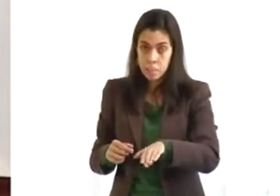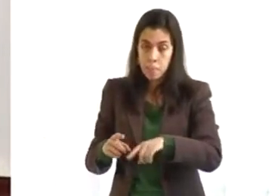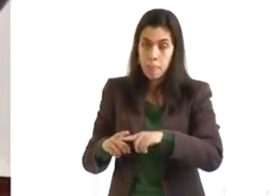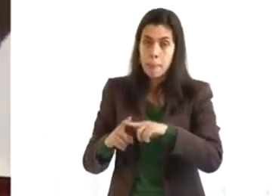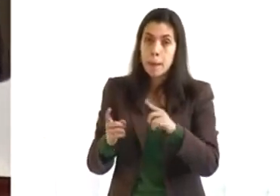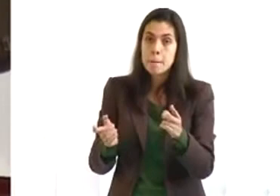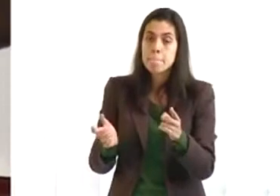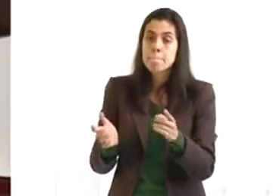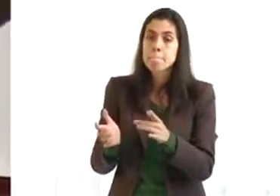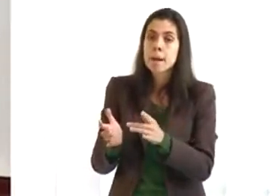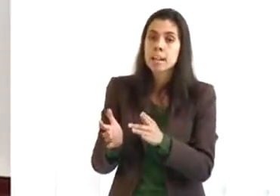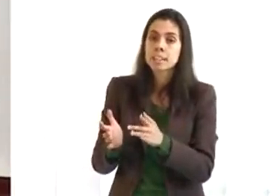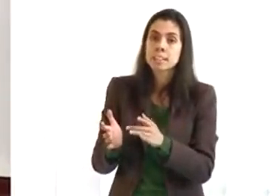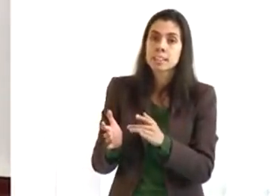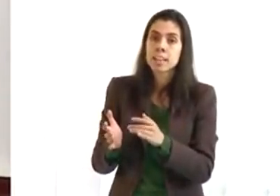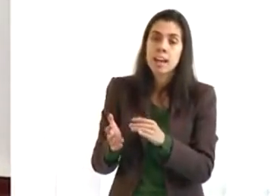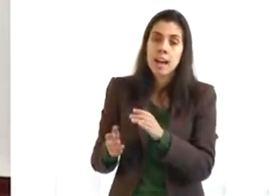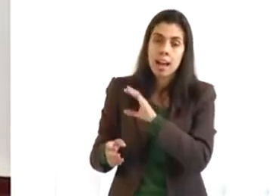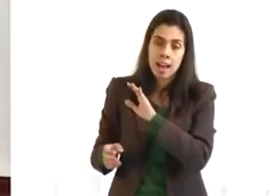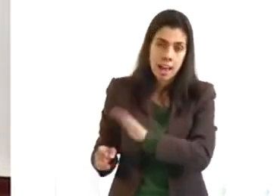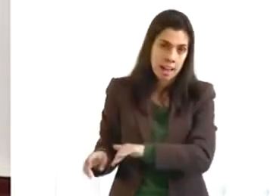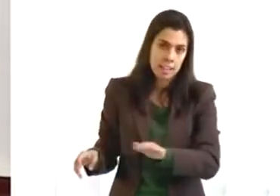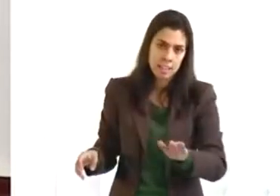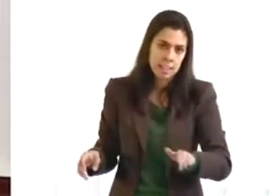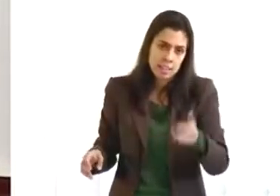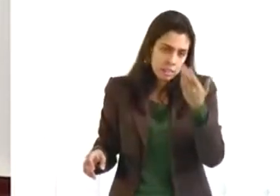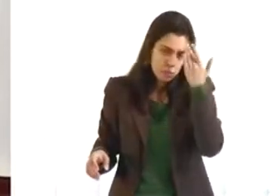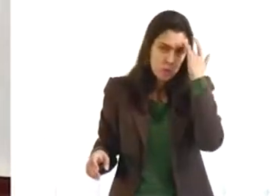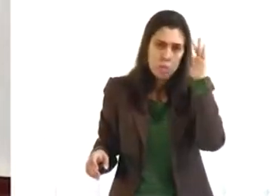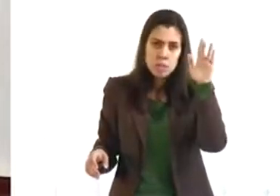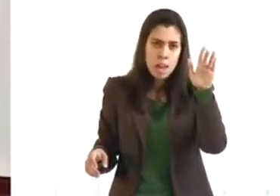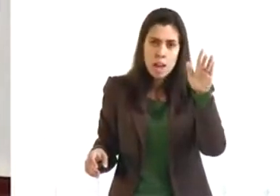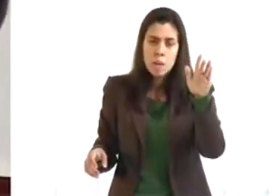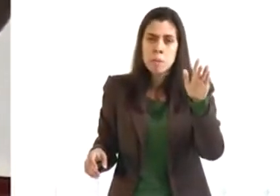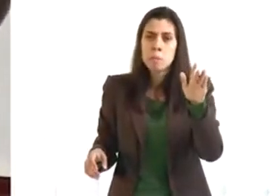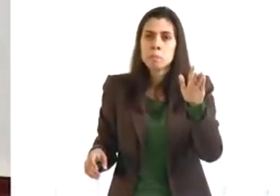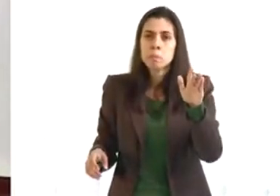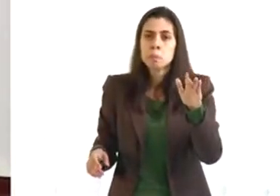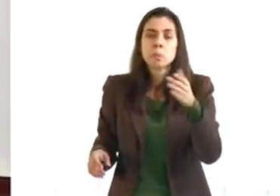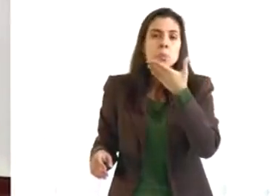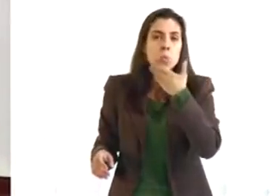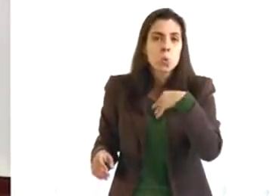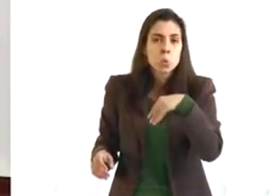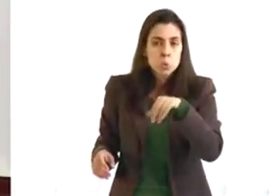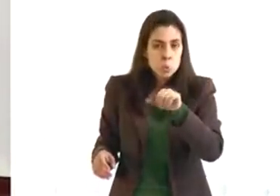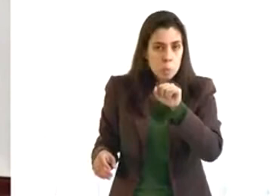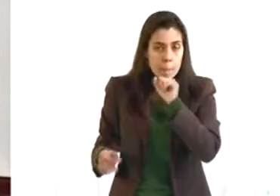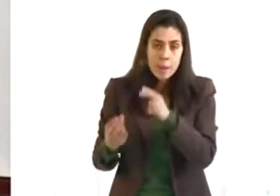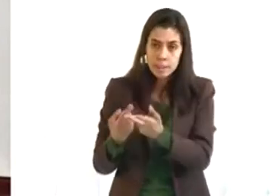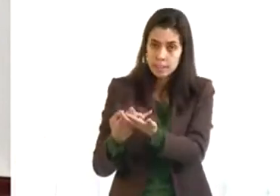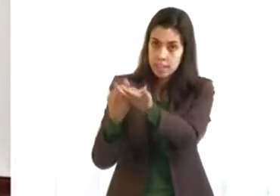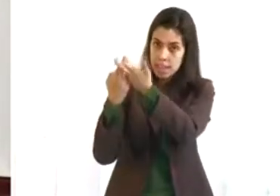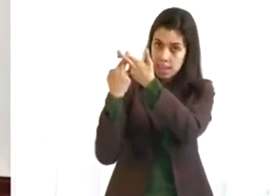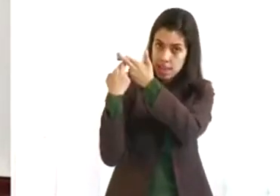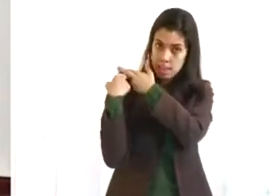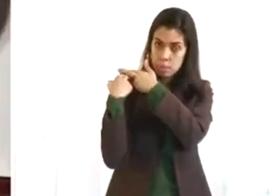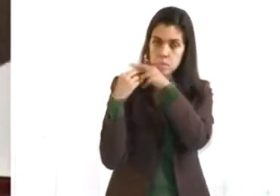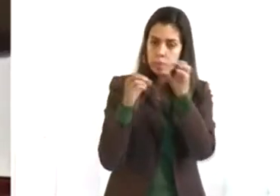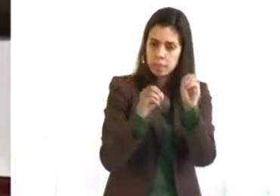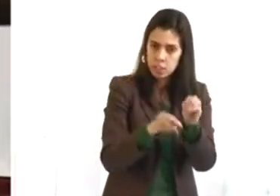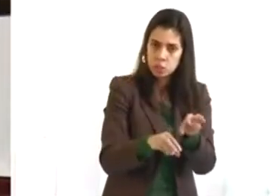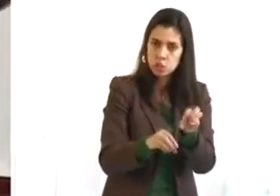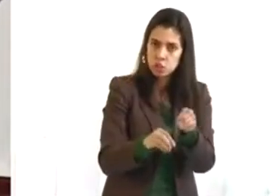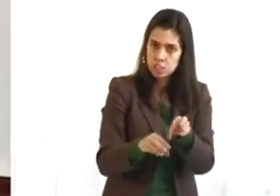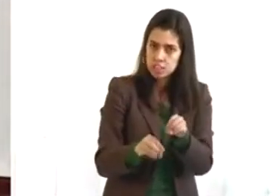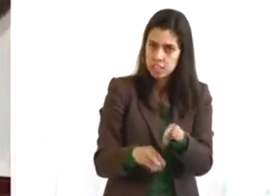momento do batismo, prometem orar com a criança, orar por ela, ensinar a criança a ler a palavra de Deus, trazer a criança na casa de Deus, para que